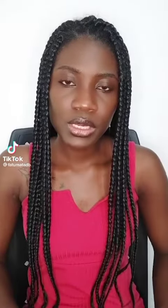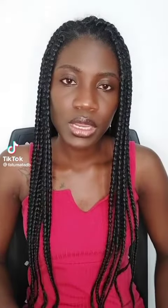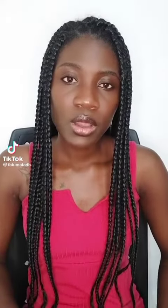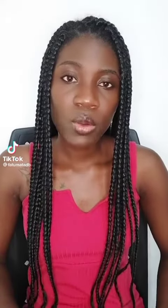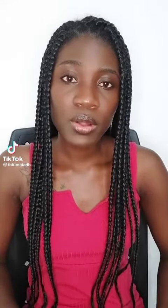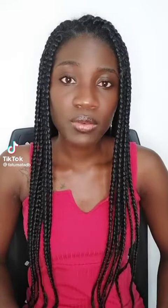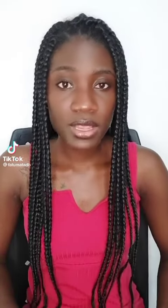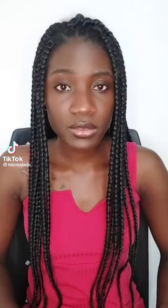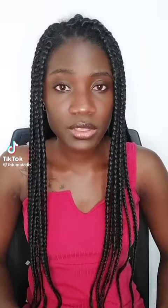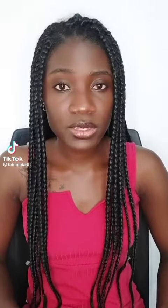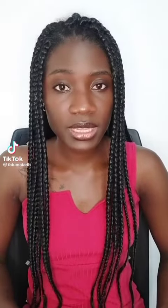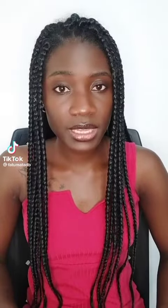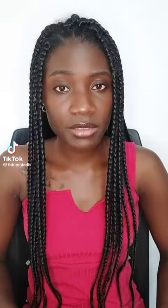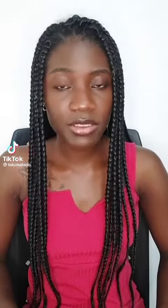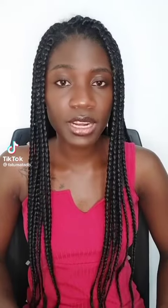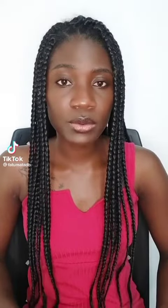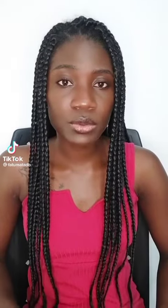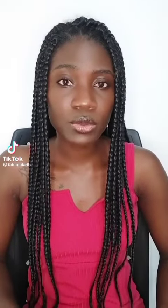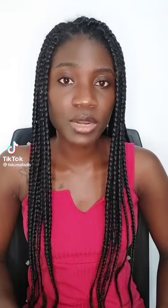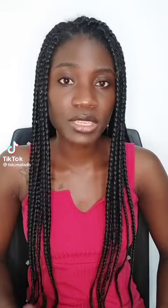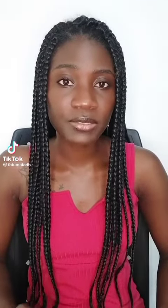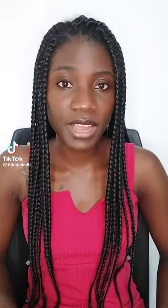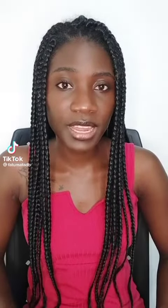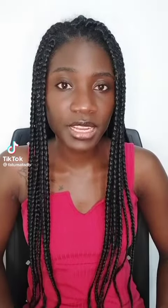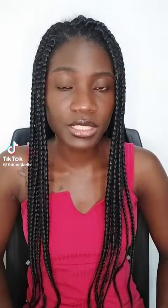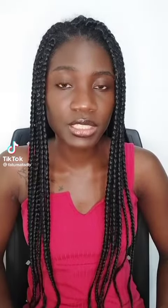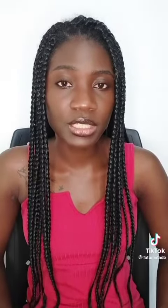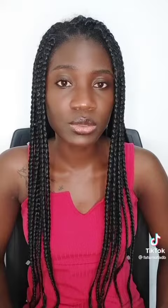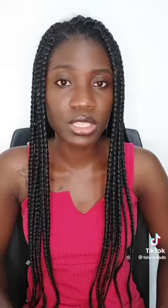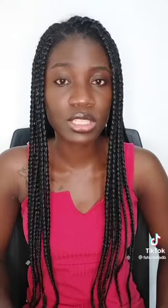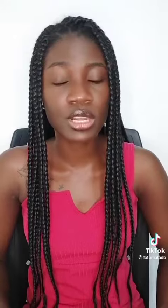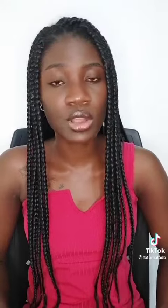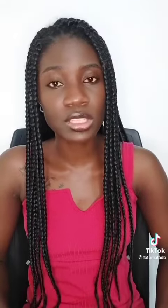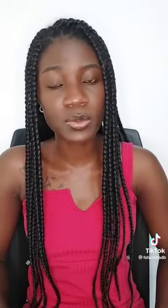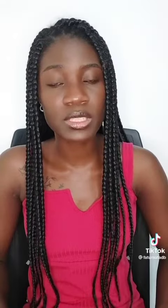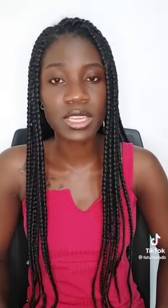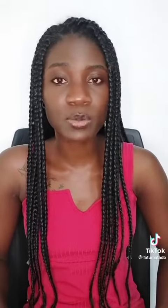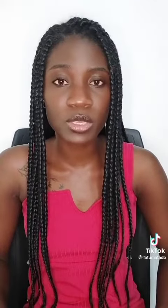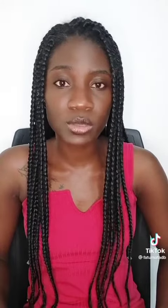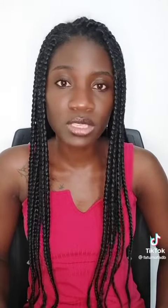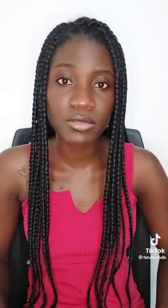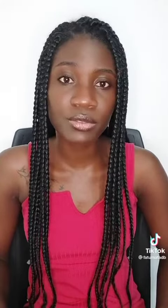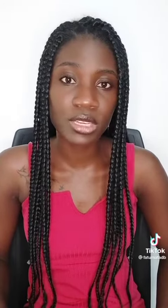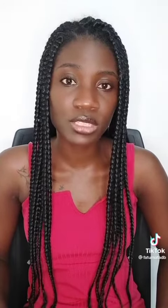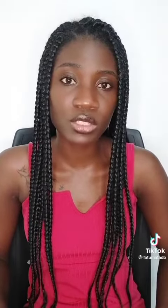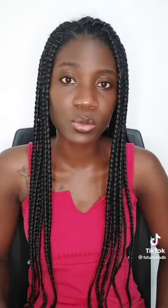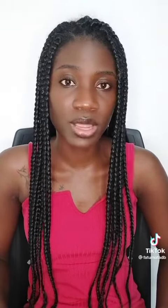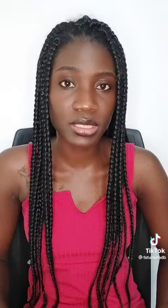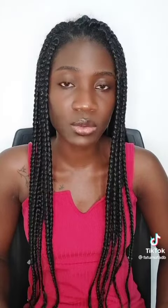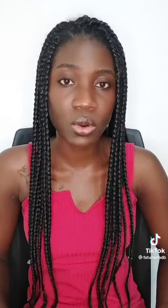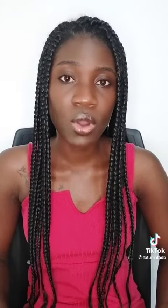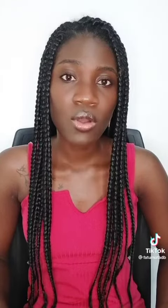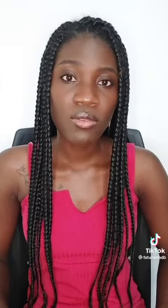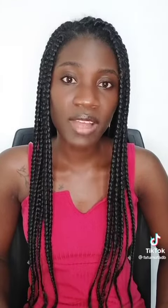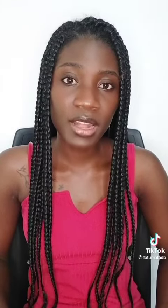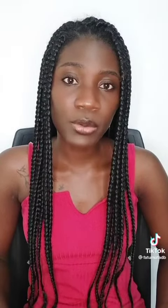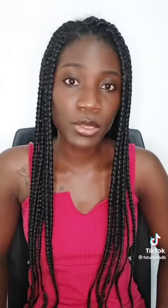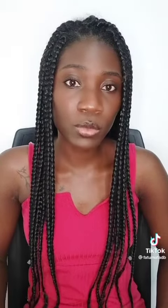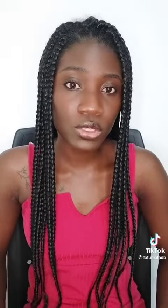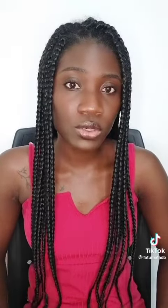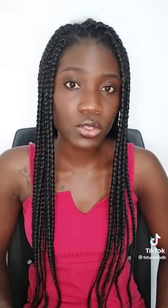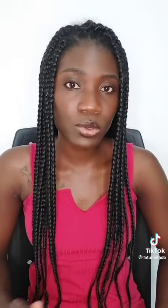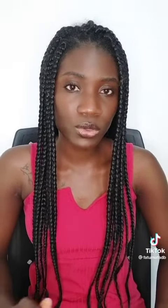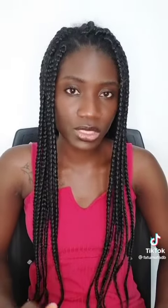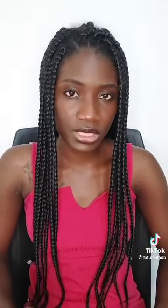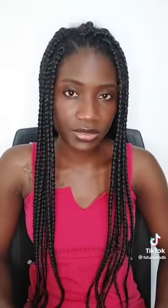Oi, gente. Quando eu faço vídeos aqui falando sobre as falas e os estereótipos que as pessoas influentes do Brasil falam